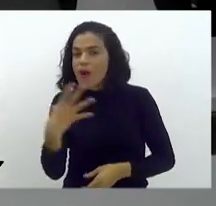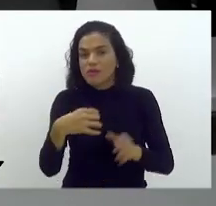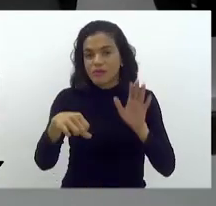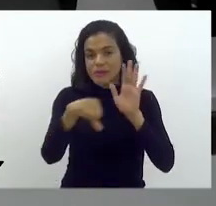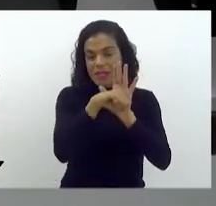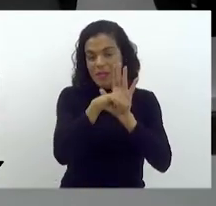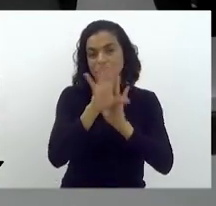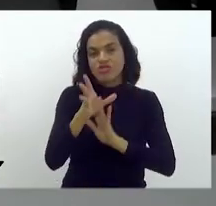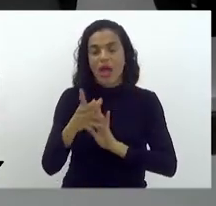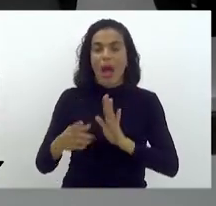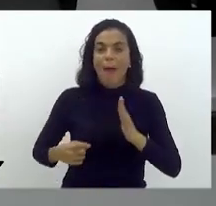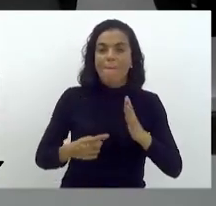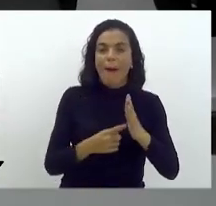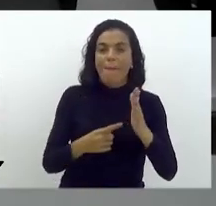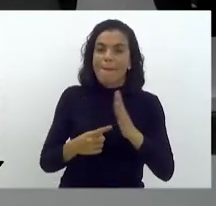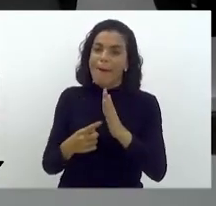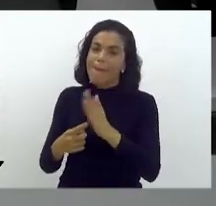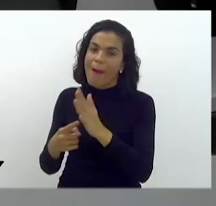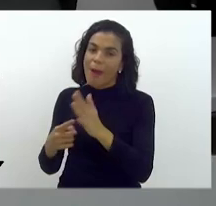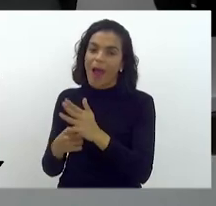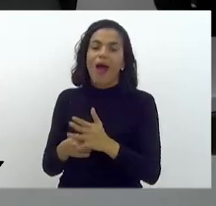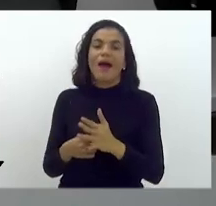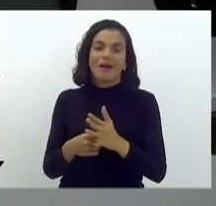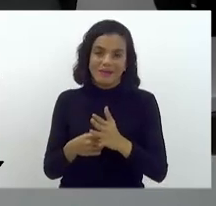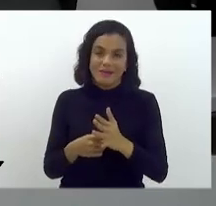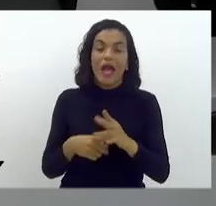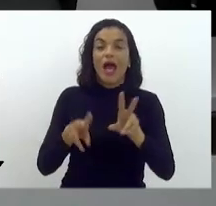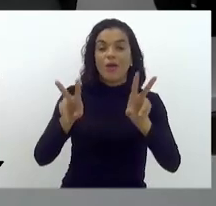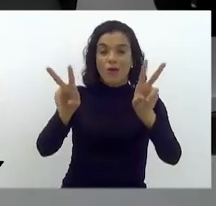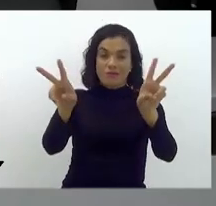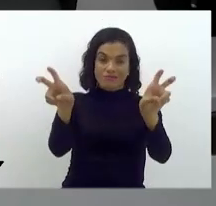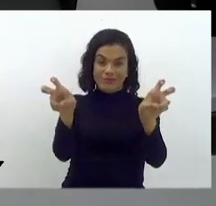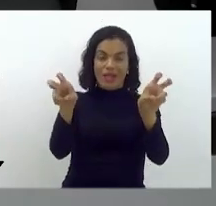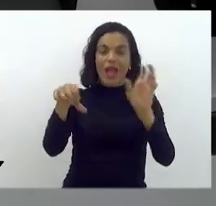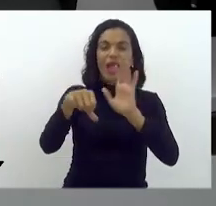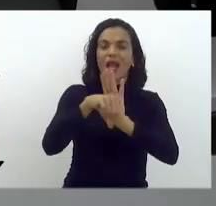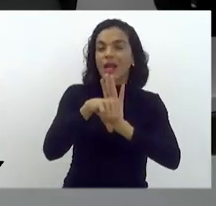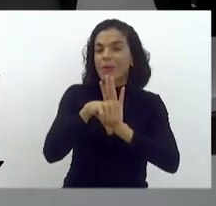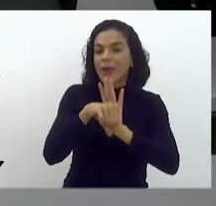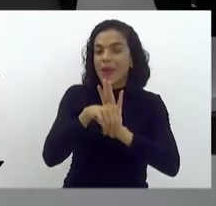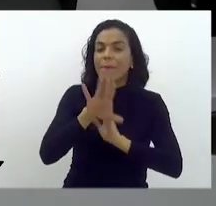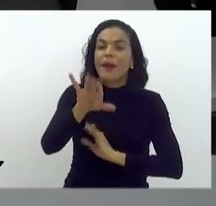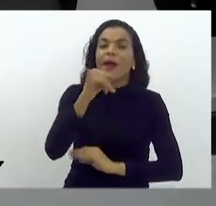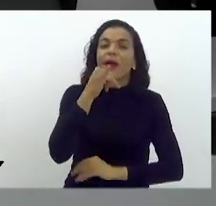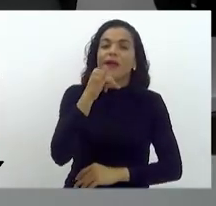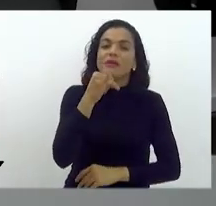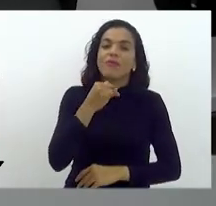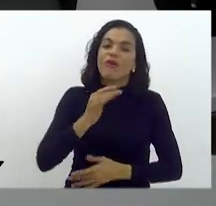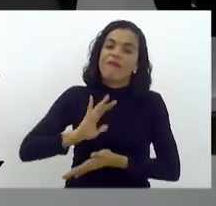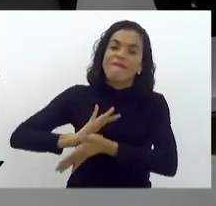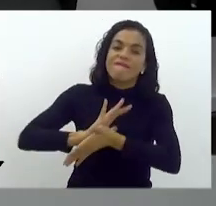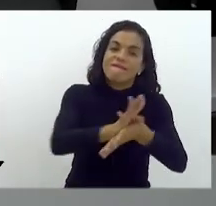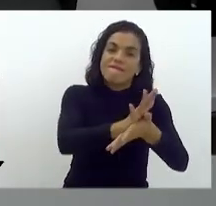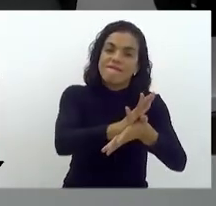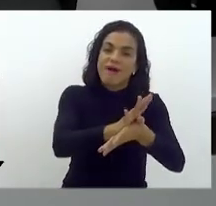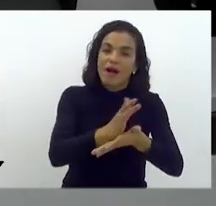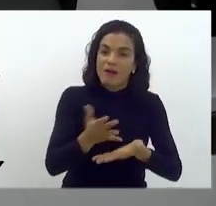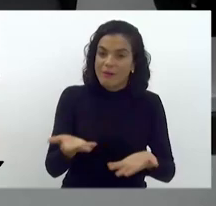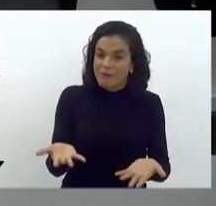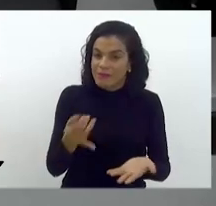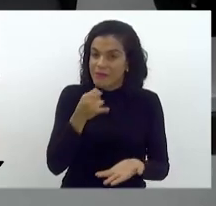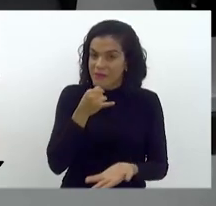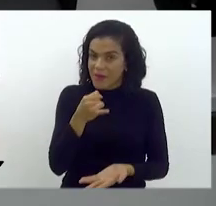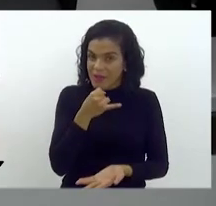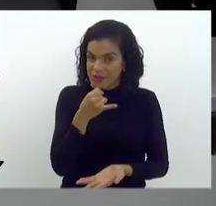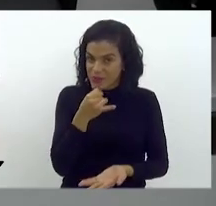registrados Desse tipo aí eu consigo ir no título do crime procurar pelo título do crime Ok mas quando for uma injúria né eu vou